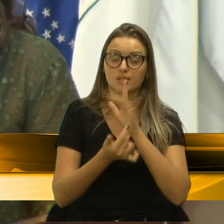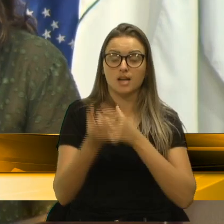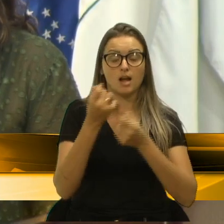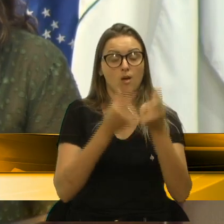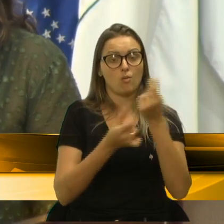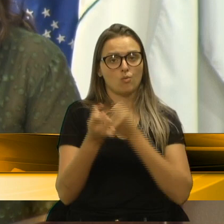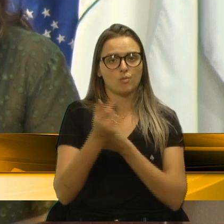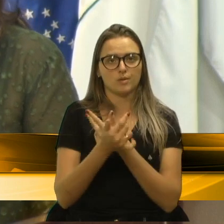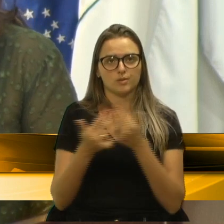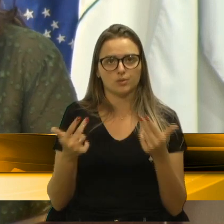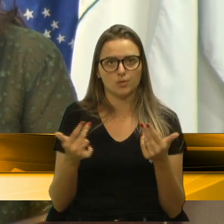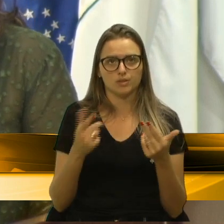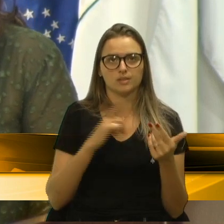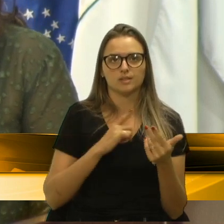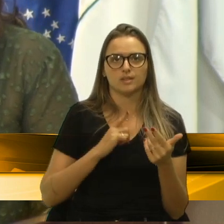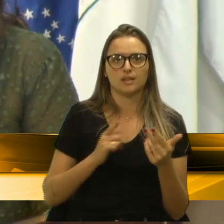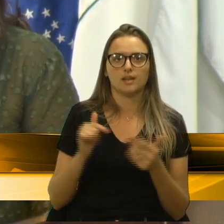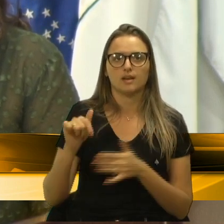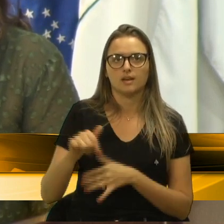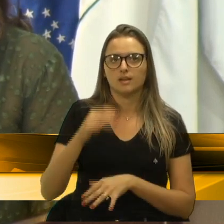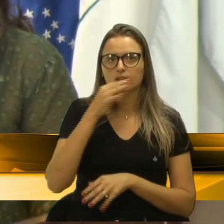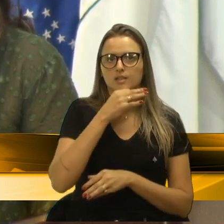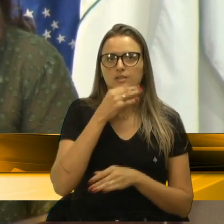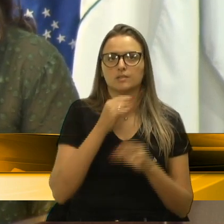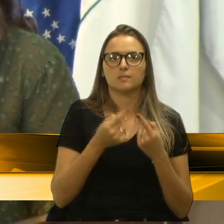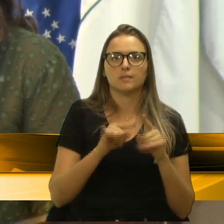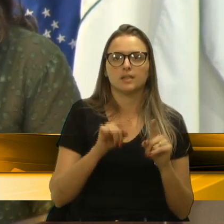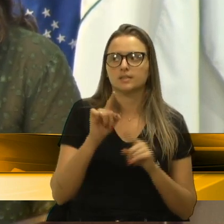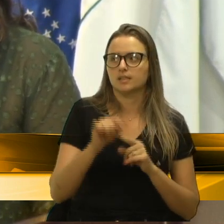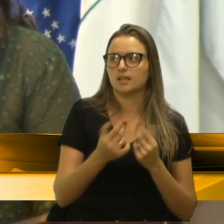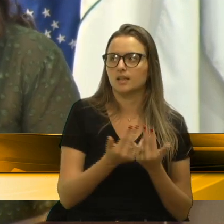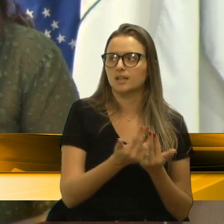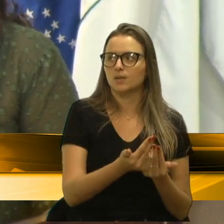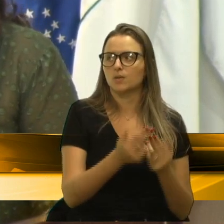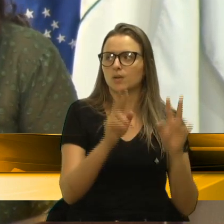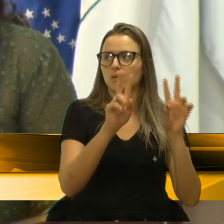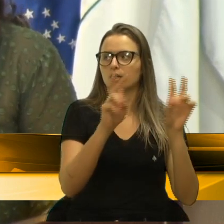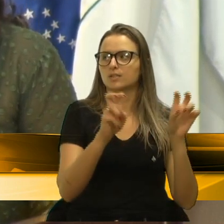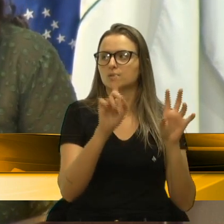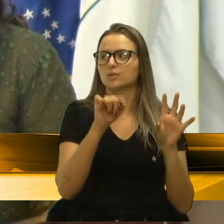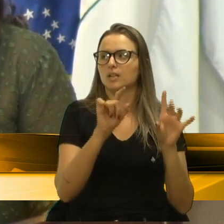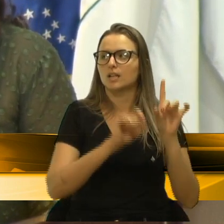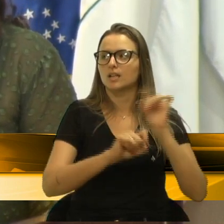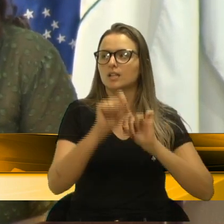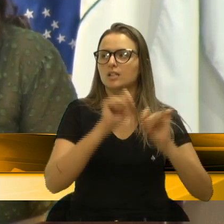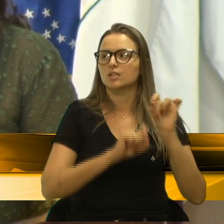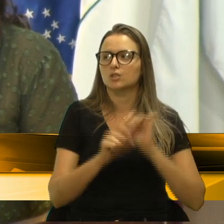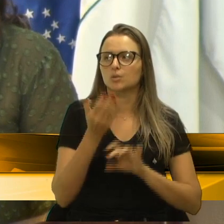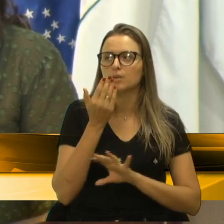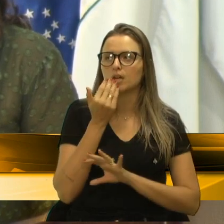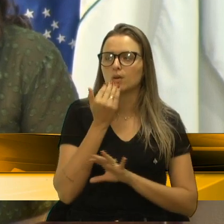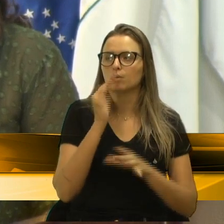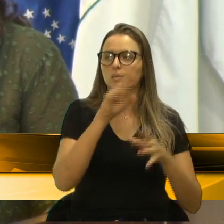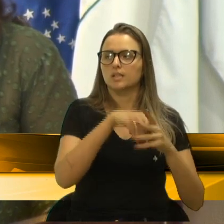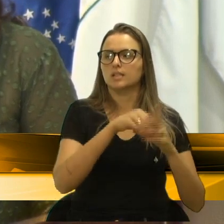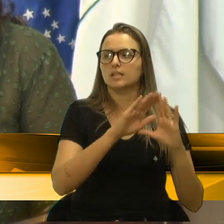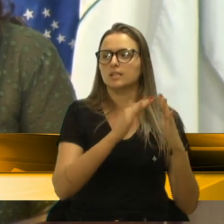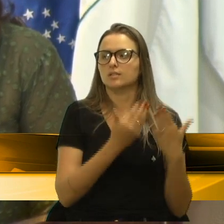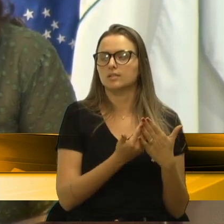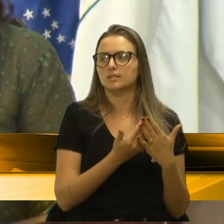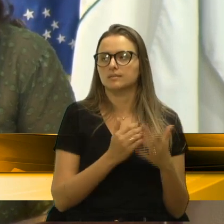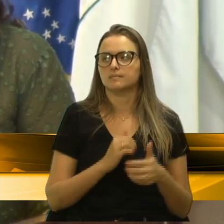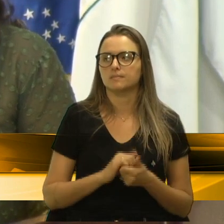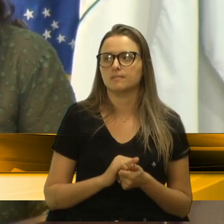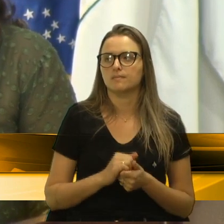gente está passando em Caxias do Sul, mas que dizem respeito ao mesmo tema, que é a questão da merenda escolar. A